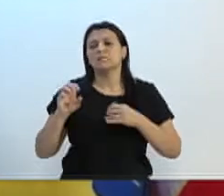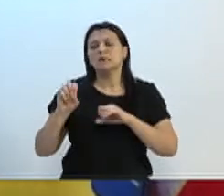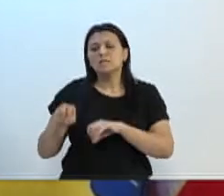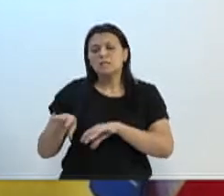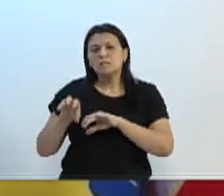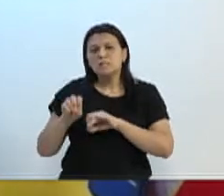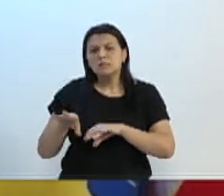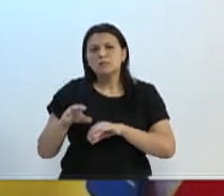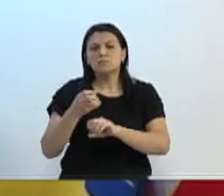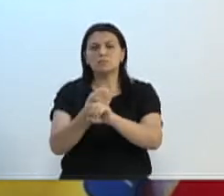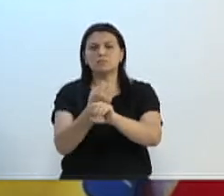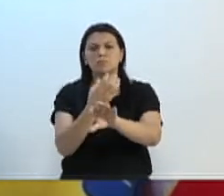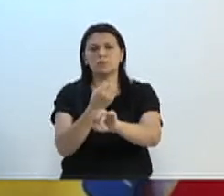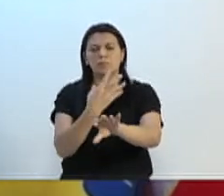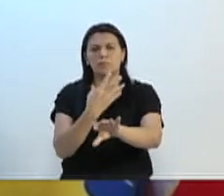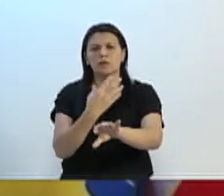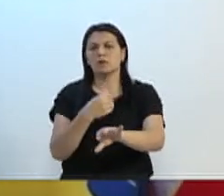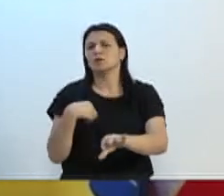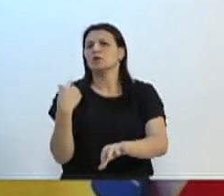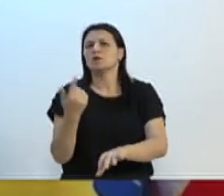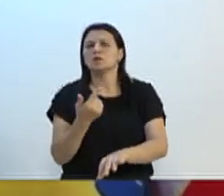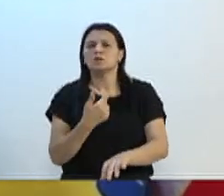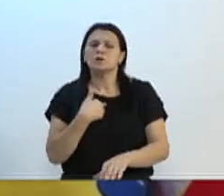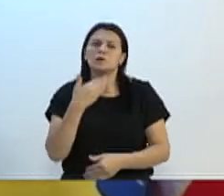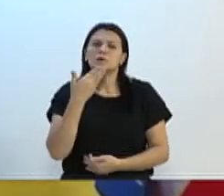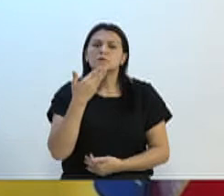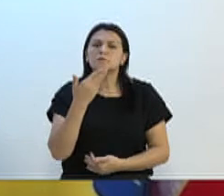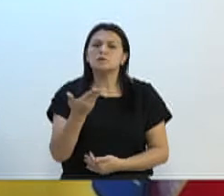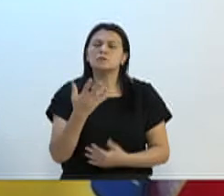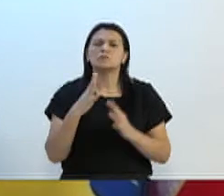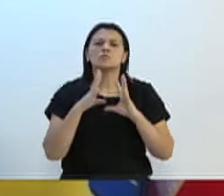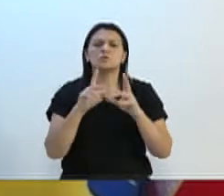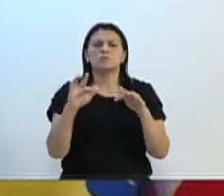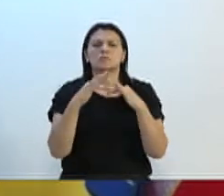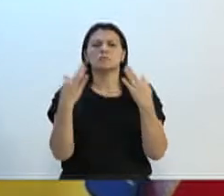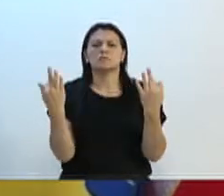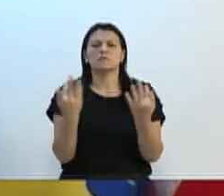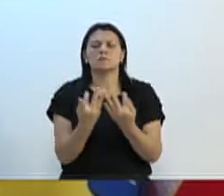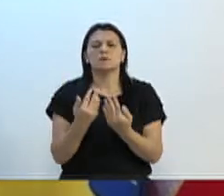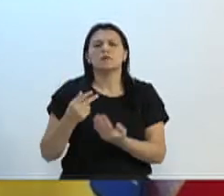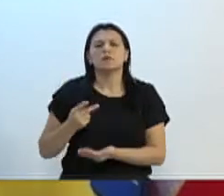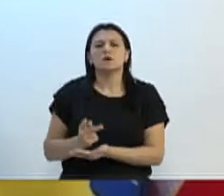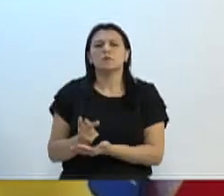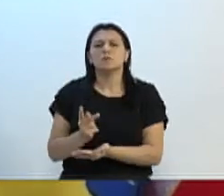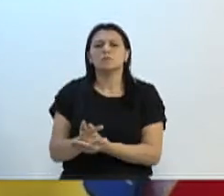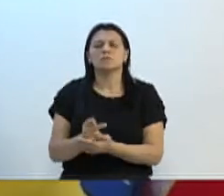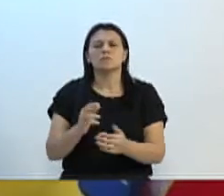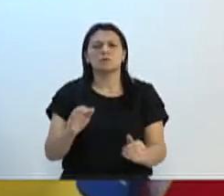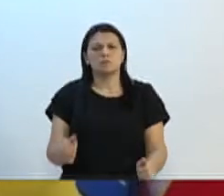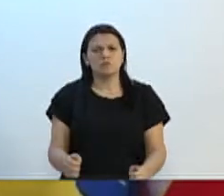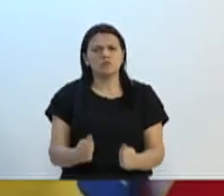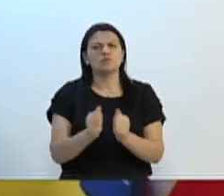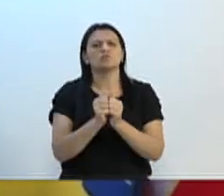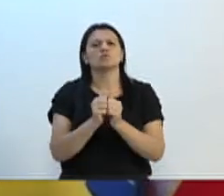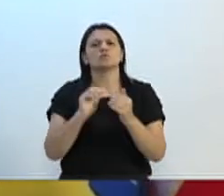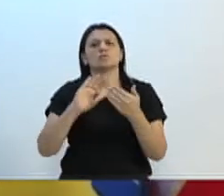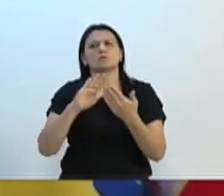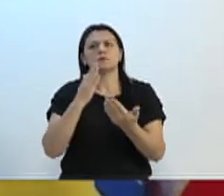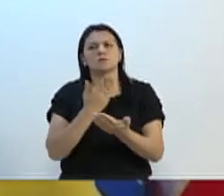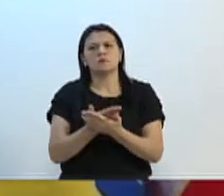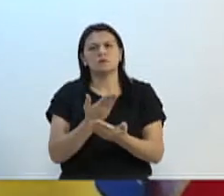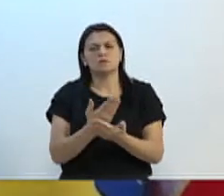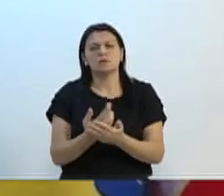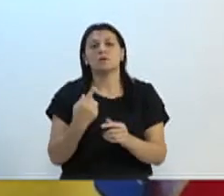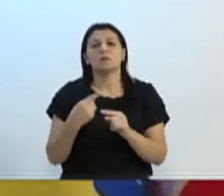aulas remotas, nós conclamamos todas as famílias para continuar sendo parceira das escolas, pois